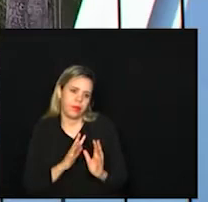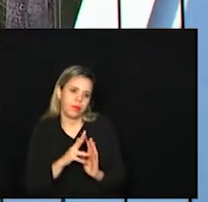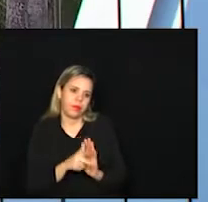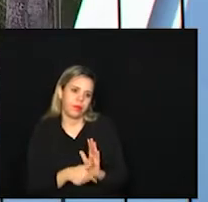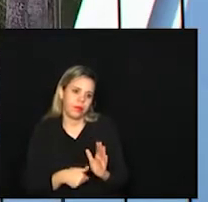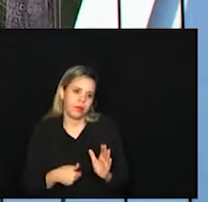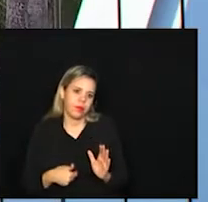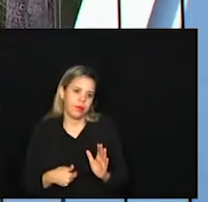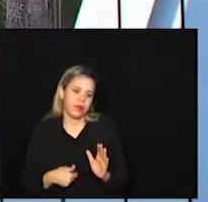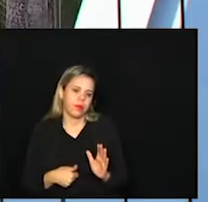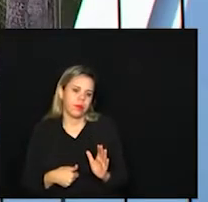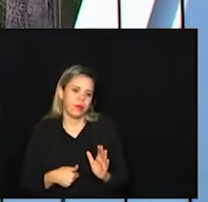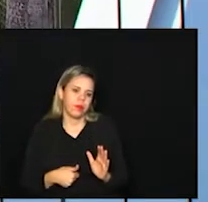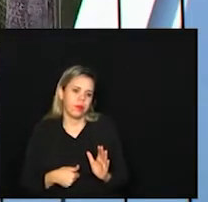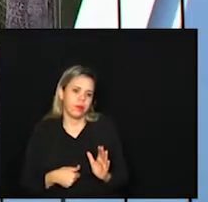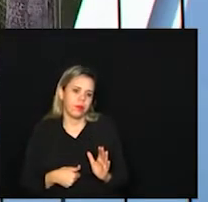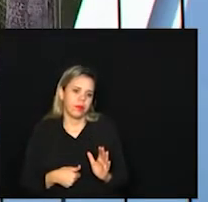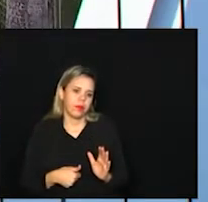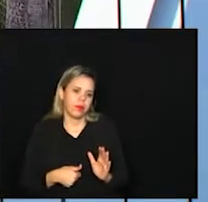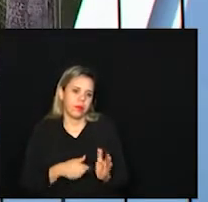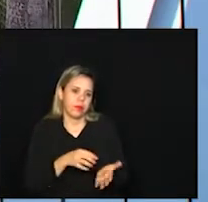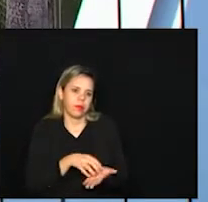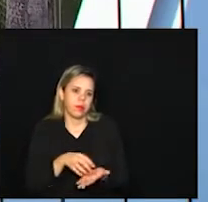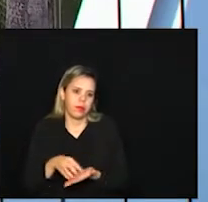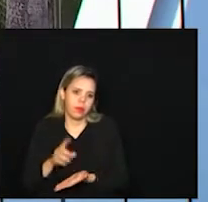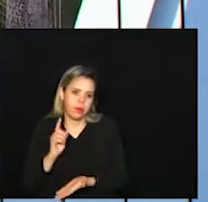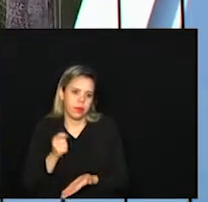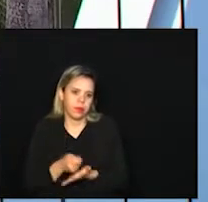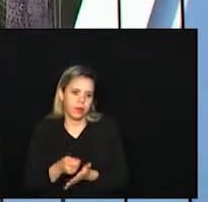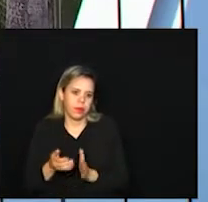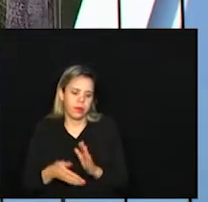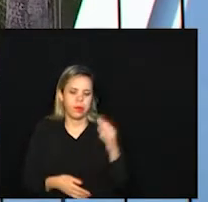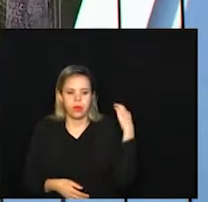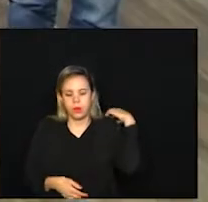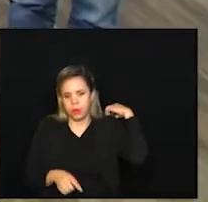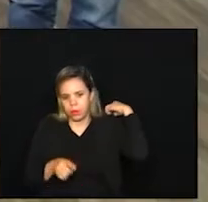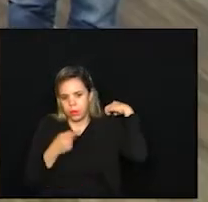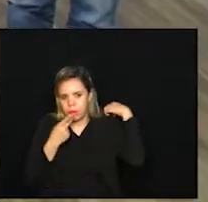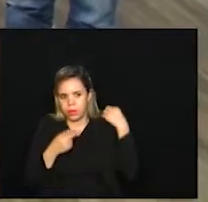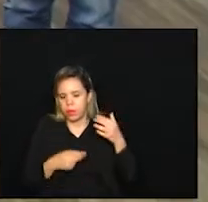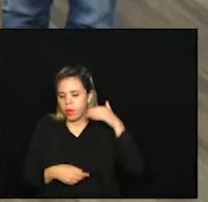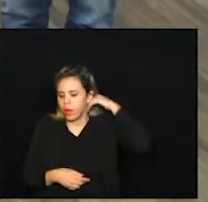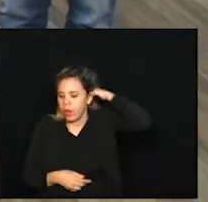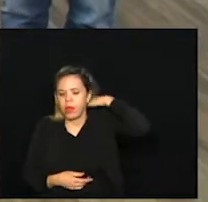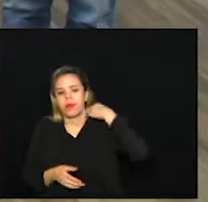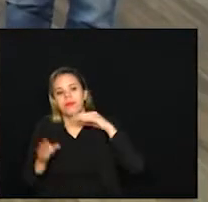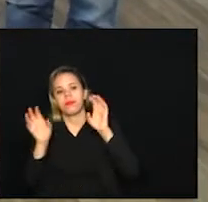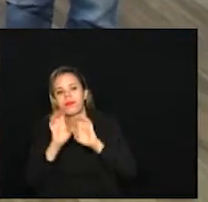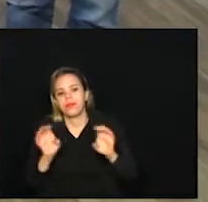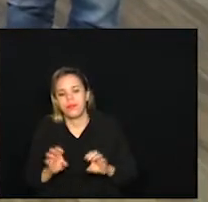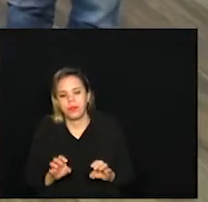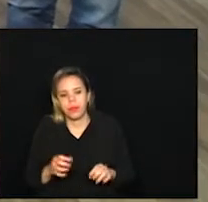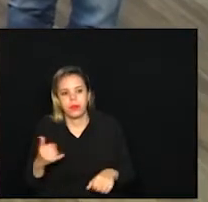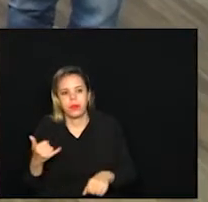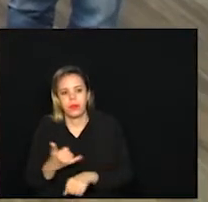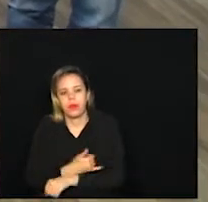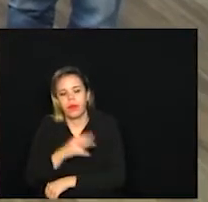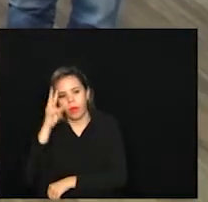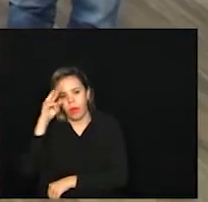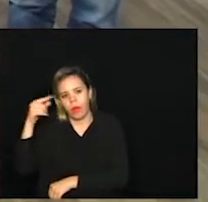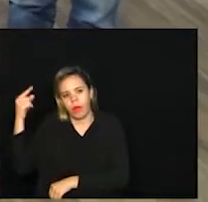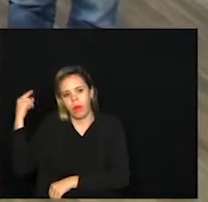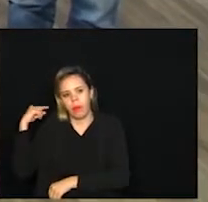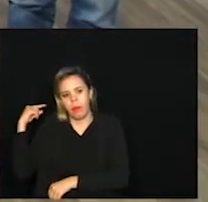a partir desses passo é para garantir essa condição você fala da questão da estrutura infraestrutura a gente